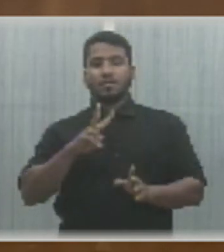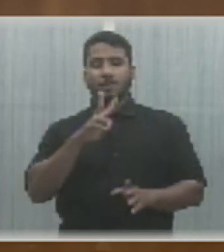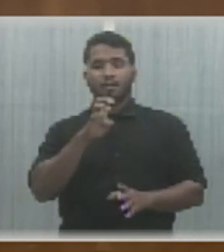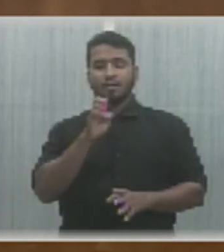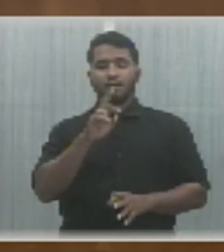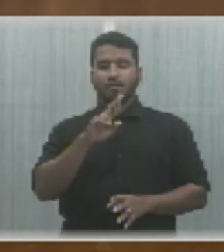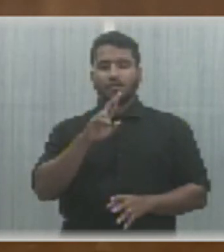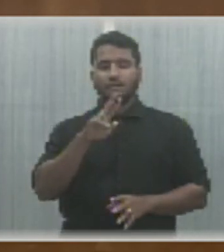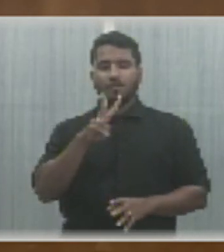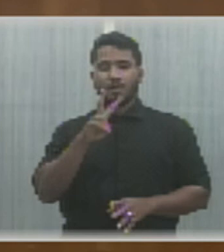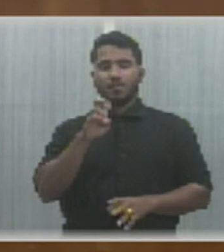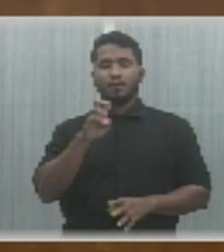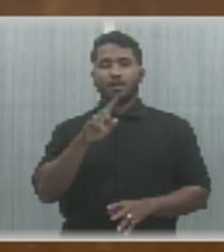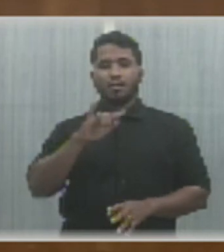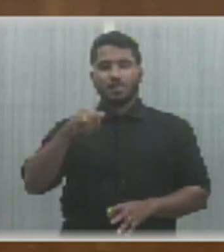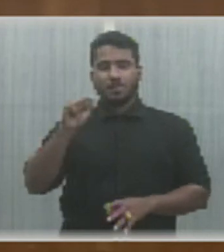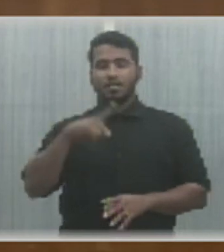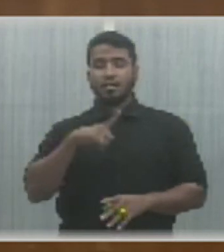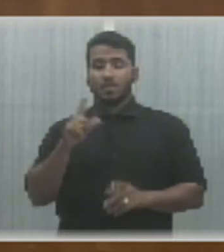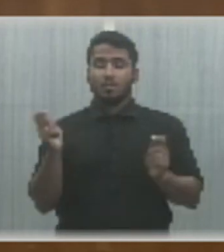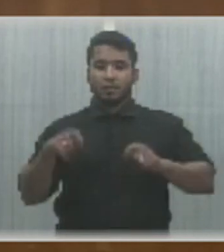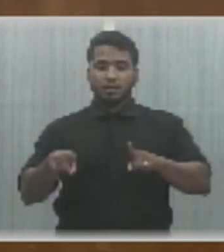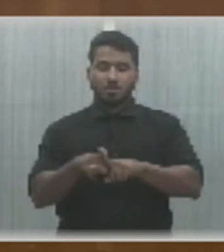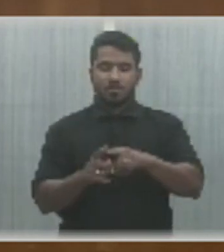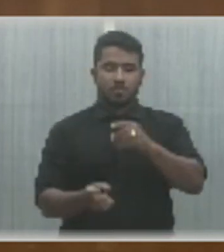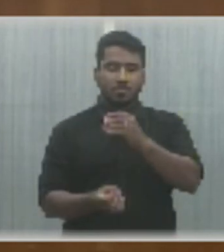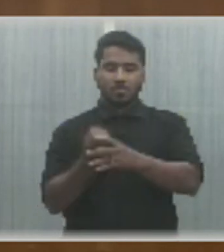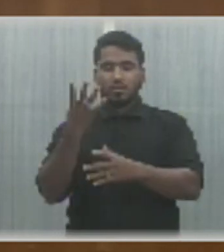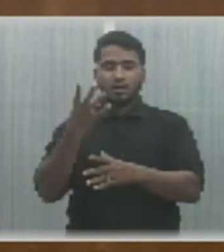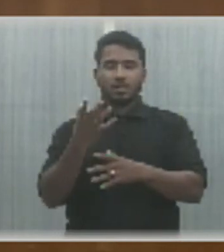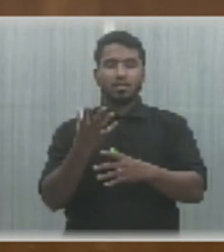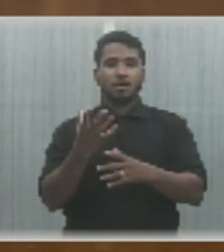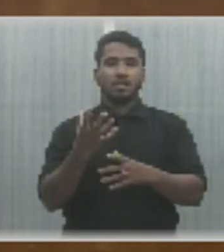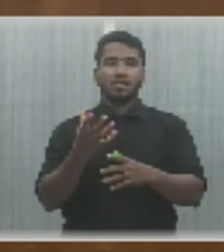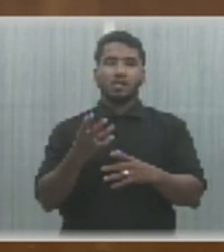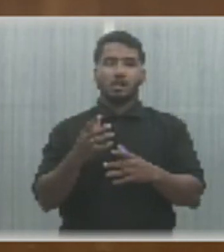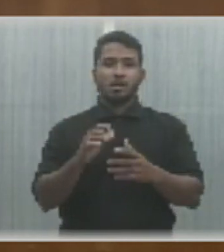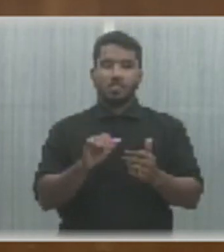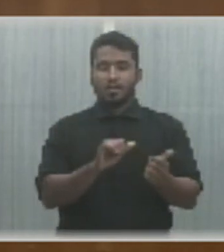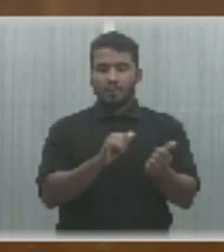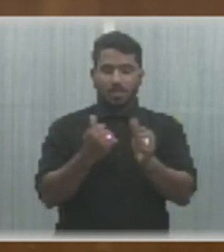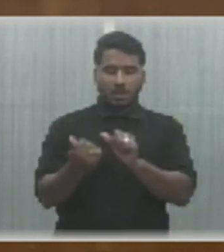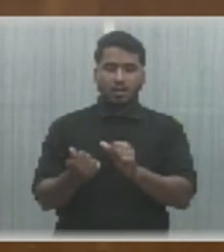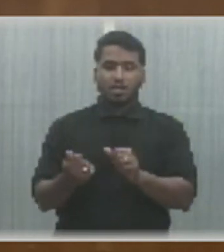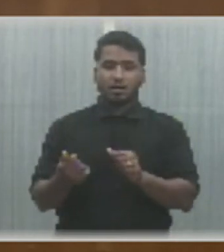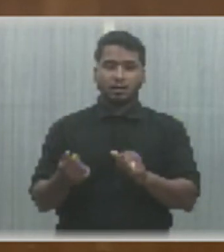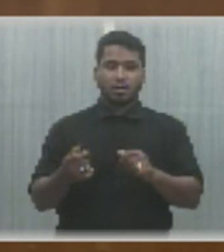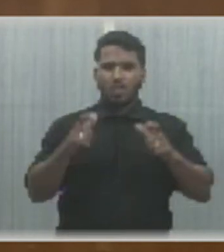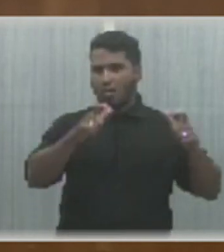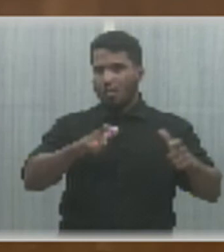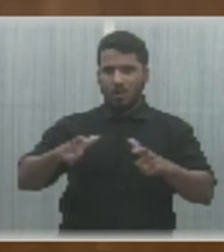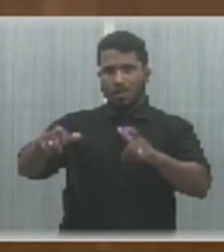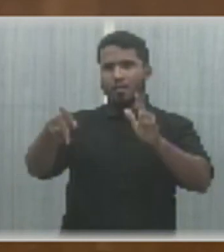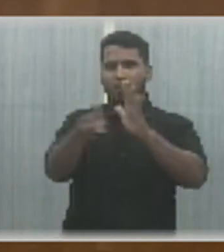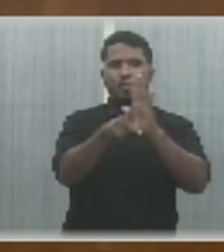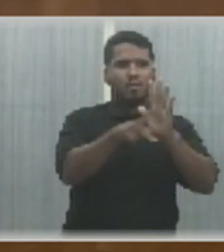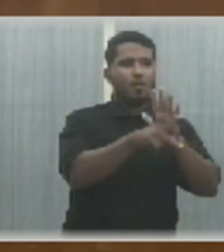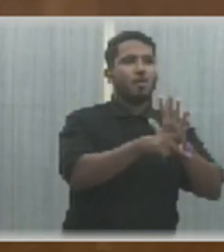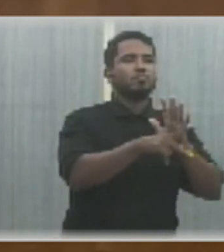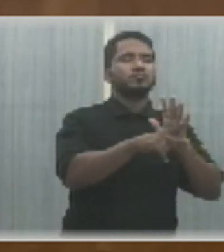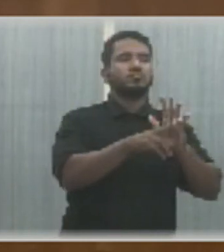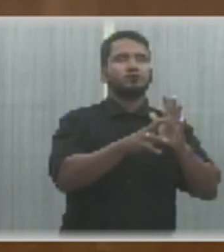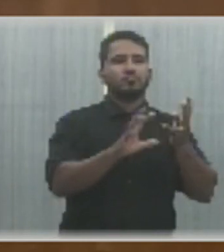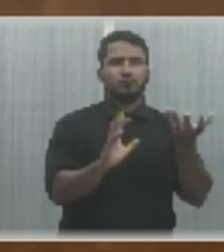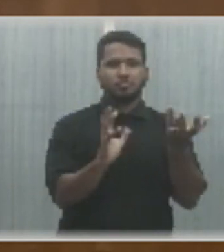exatamente aquele que viabiliza o plantio das mudas adaptadas aos biomas Cerrado, Caatinga,